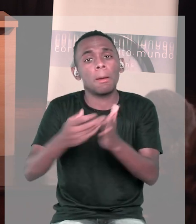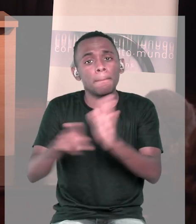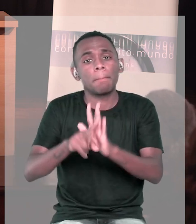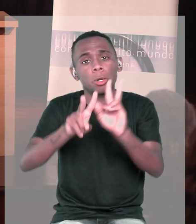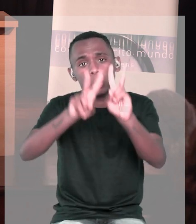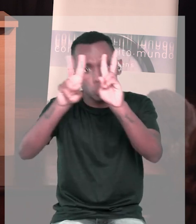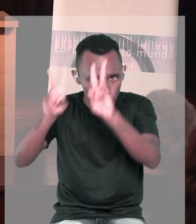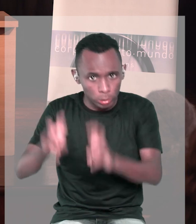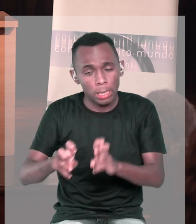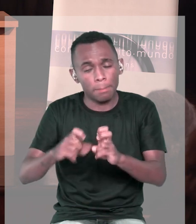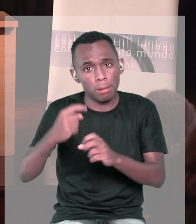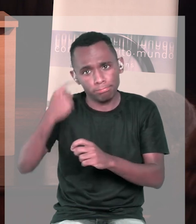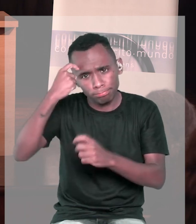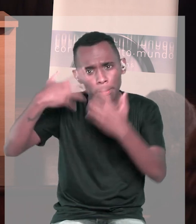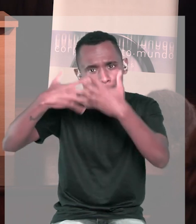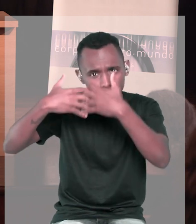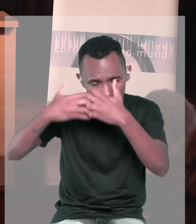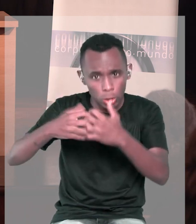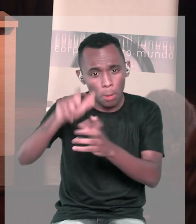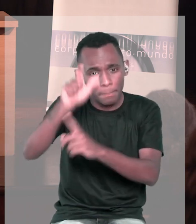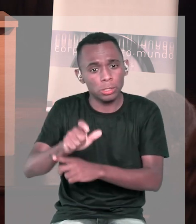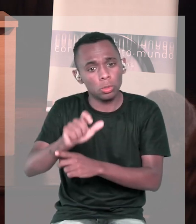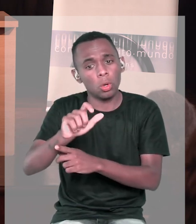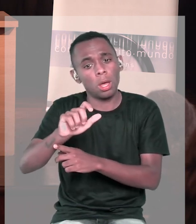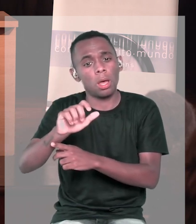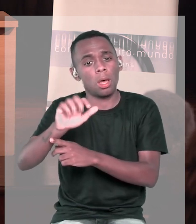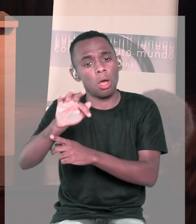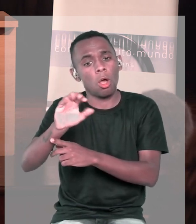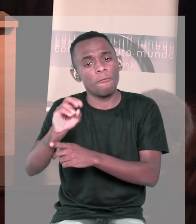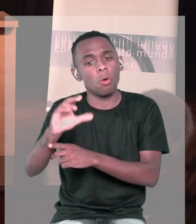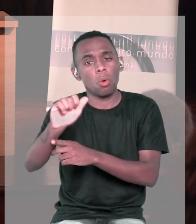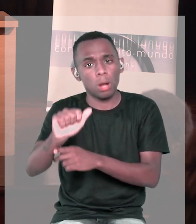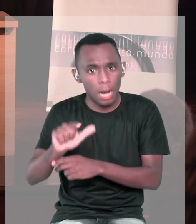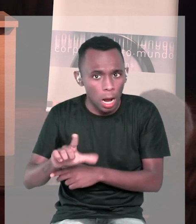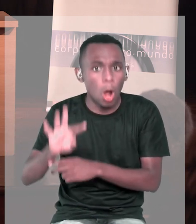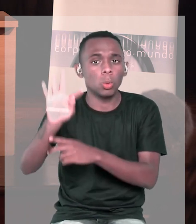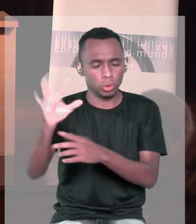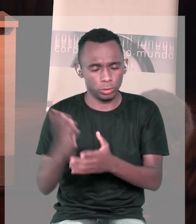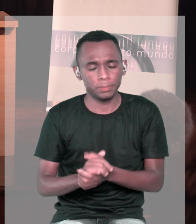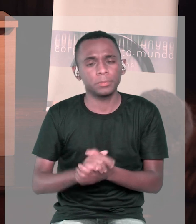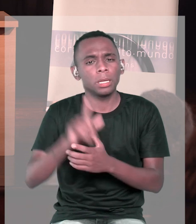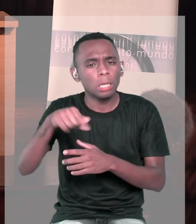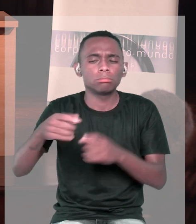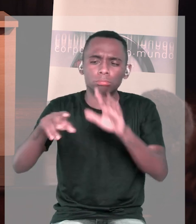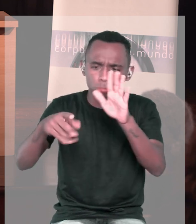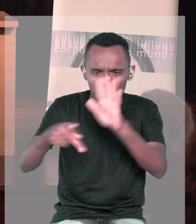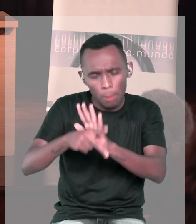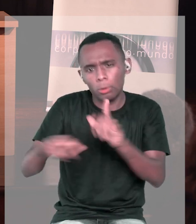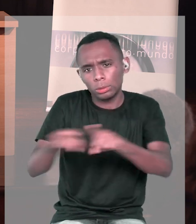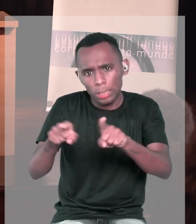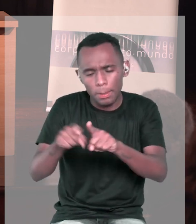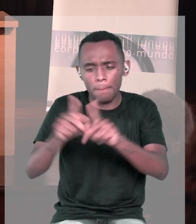Foucault, atualmente. Desde 2013, ele é professor de teoria política no Institut d'études politiques de